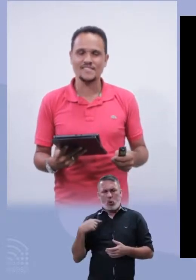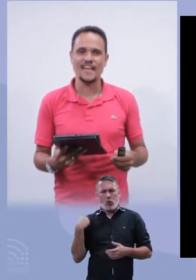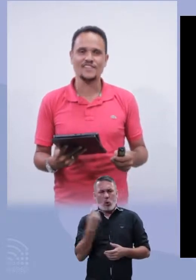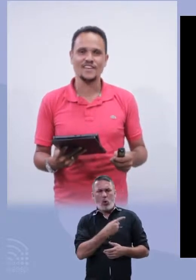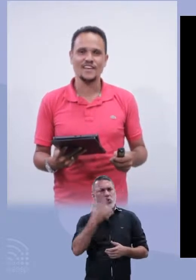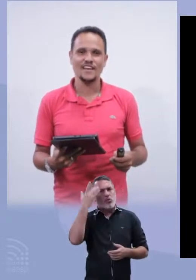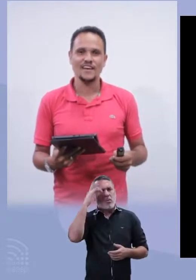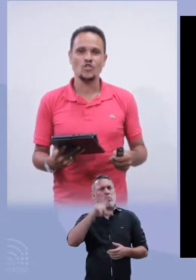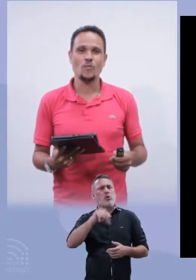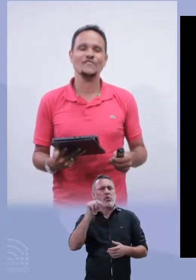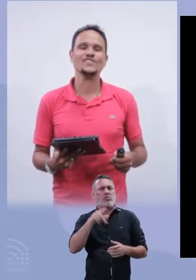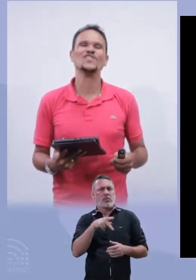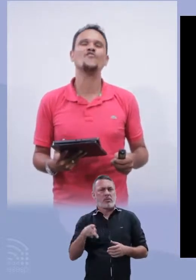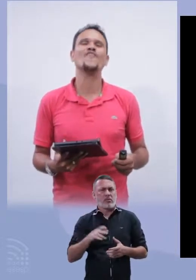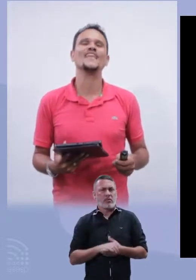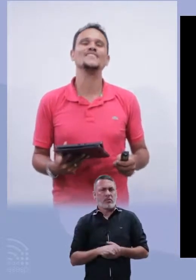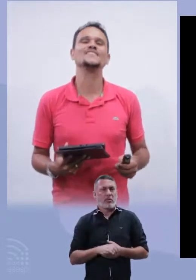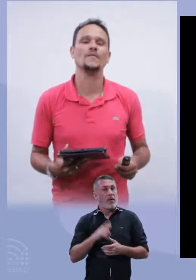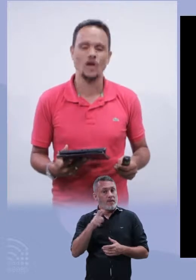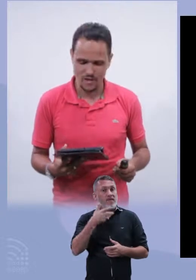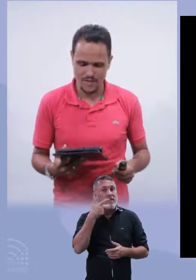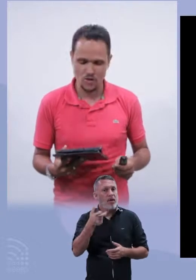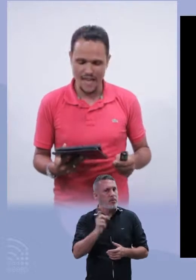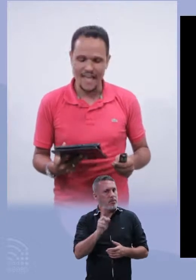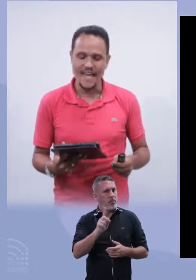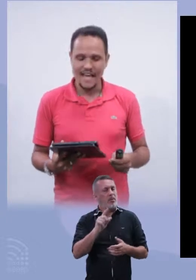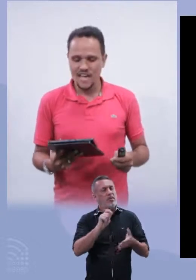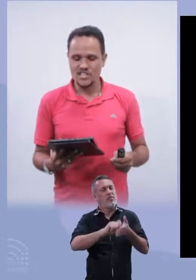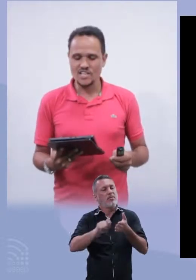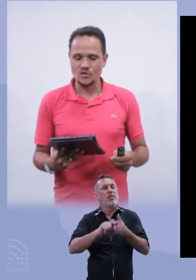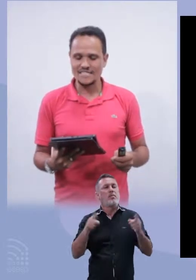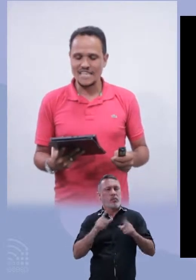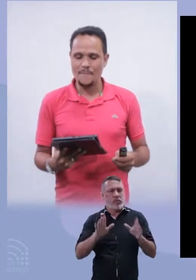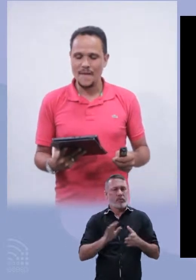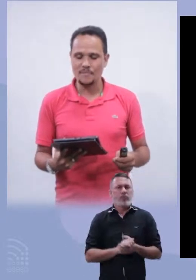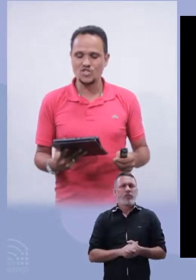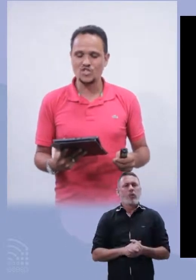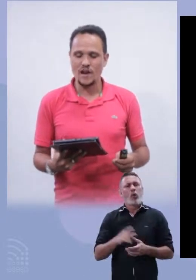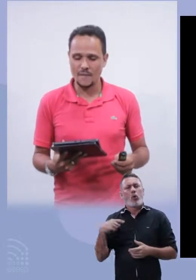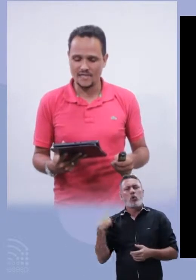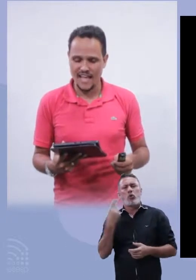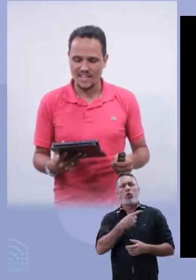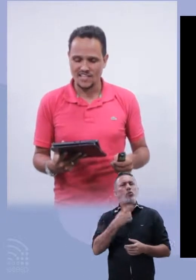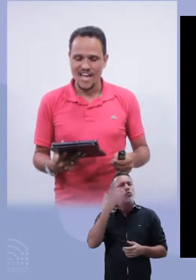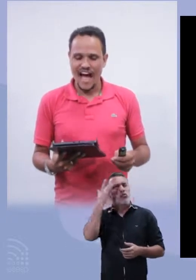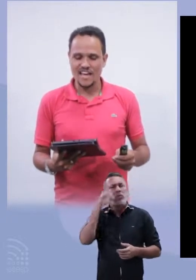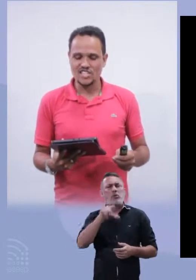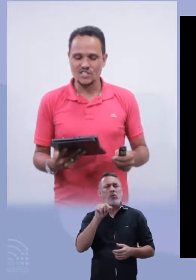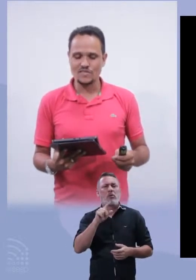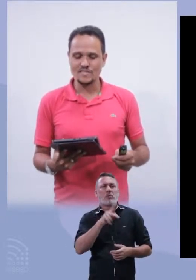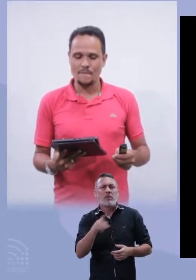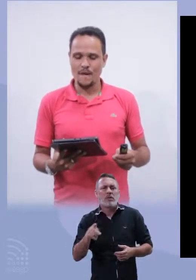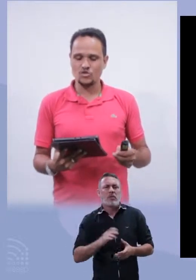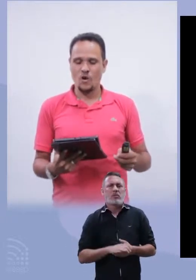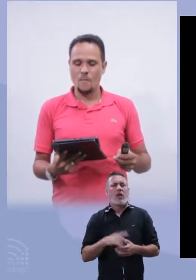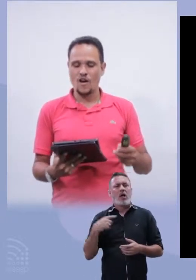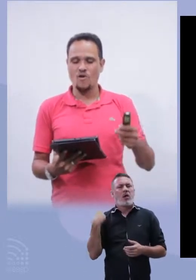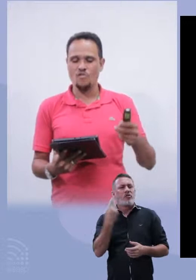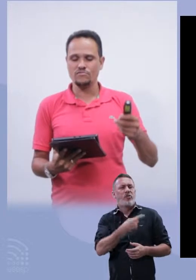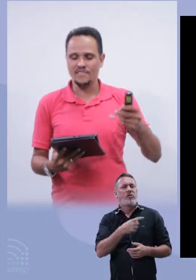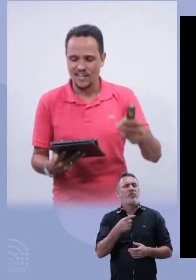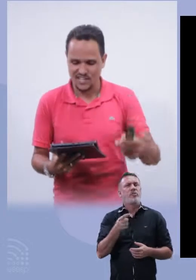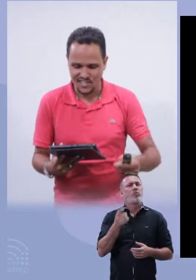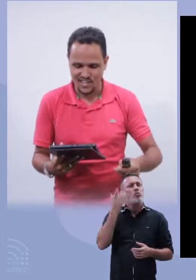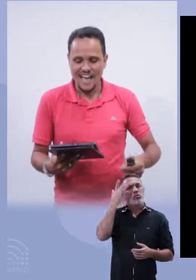escolher presidente. Tomara que você não fale assim, né, meu aluno? Mas tudo bem. A gente não sabemos escolher presidente. A gente não sabemos